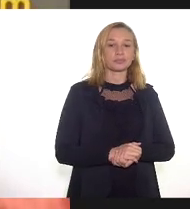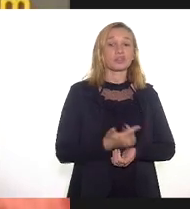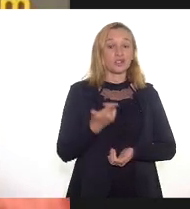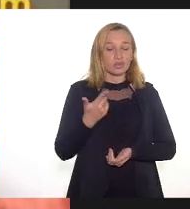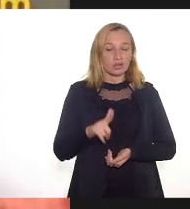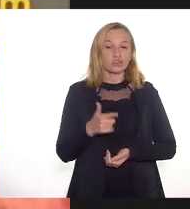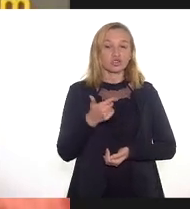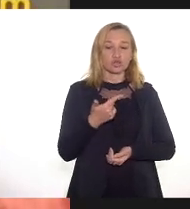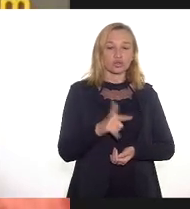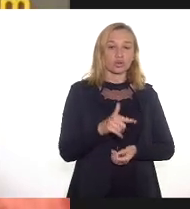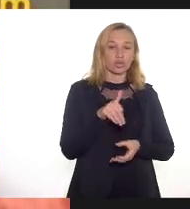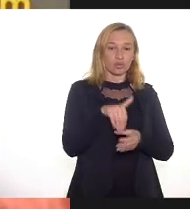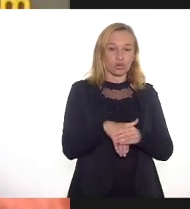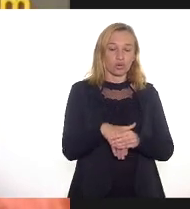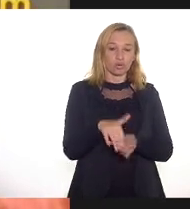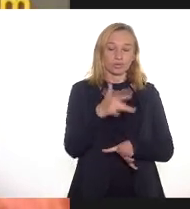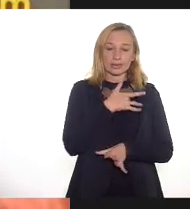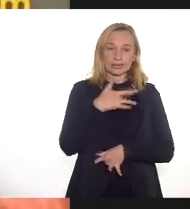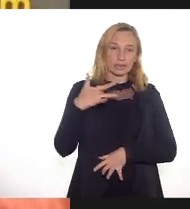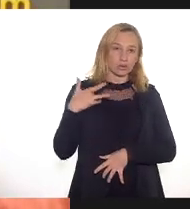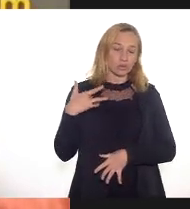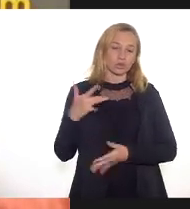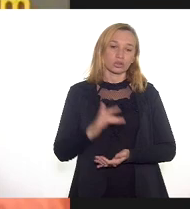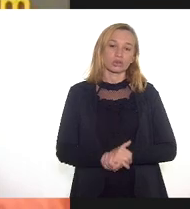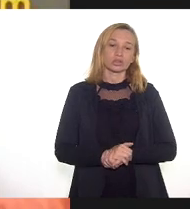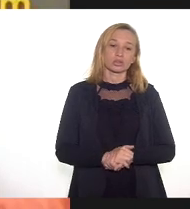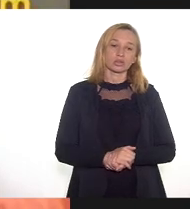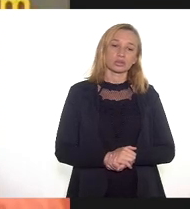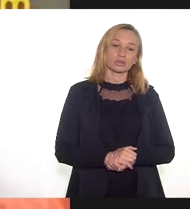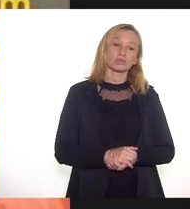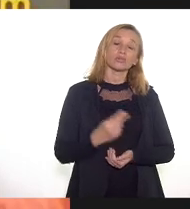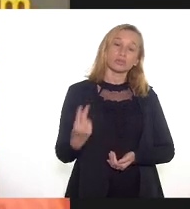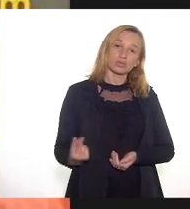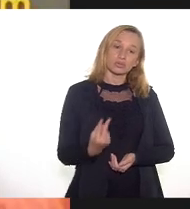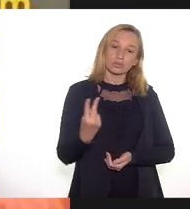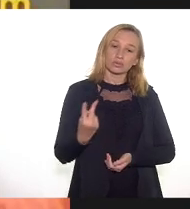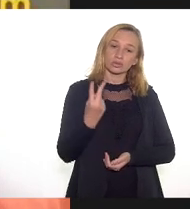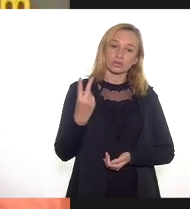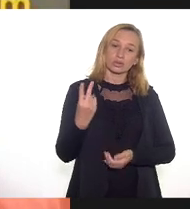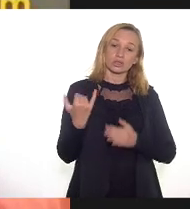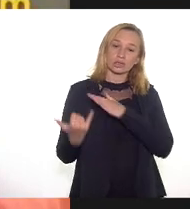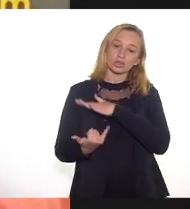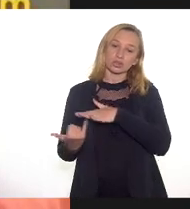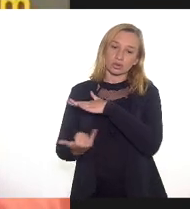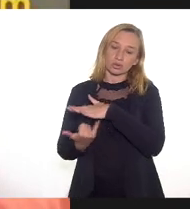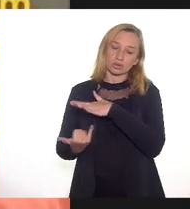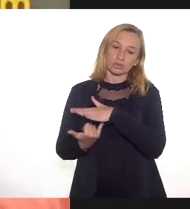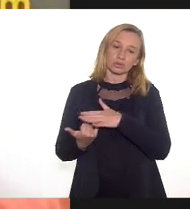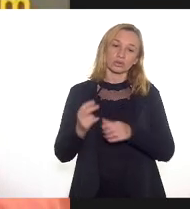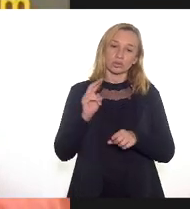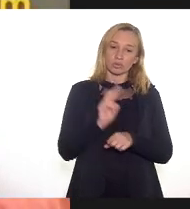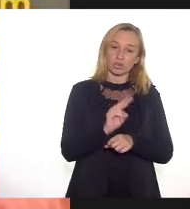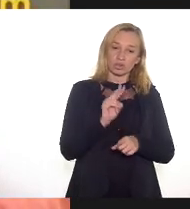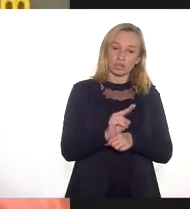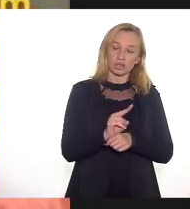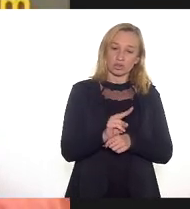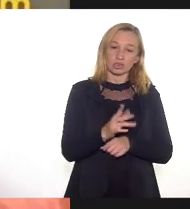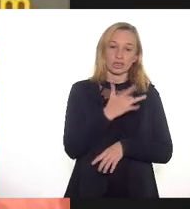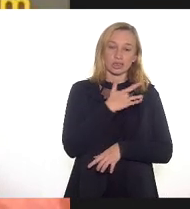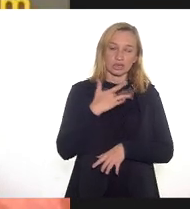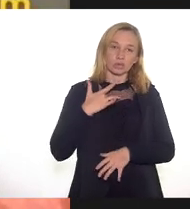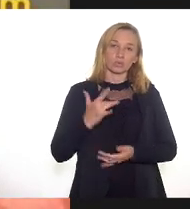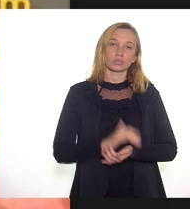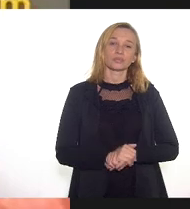reafirmar meu voto pela saúde e pela valorização de instituições que defendam a